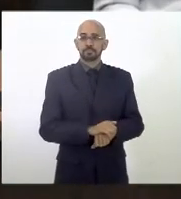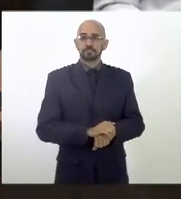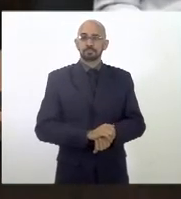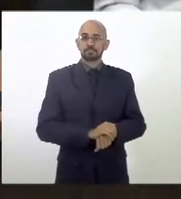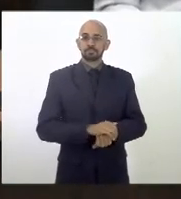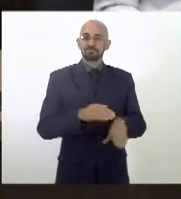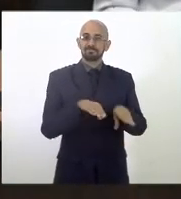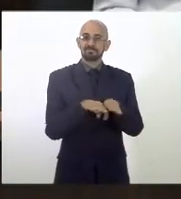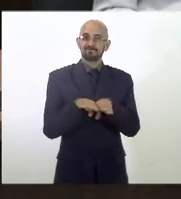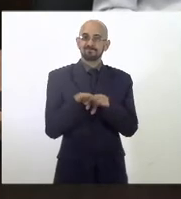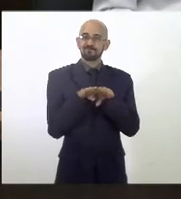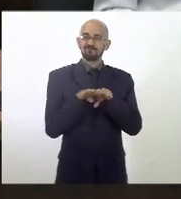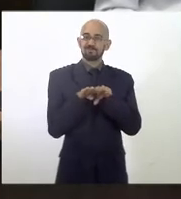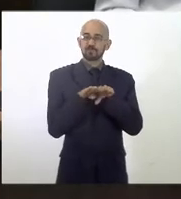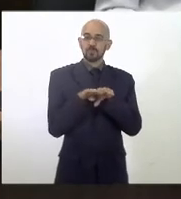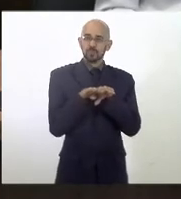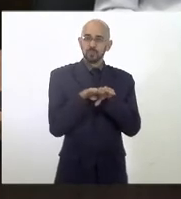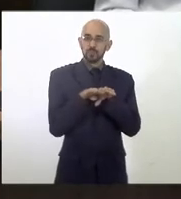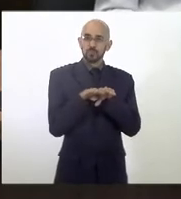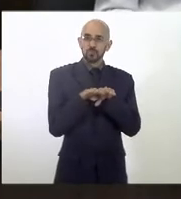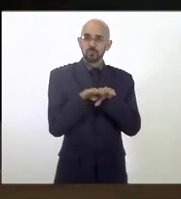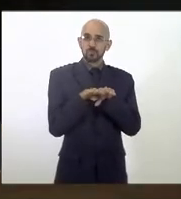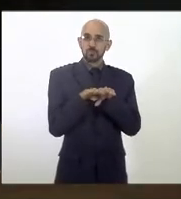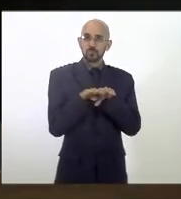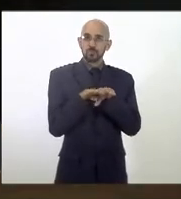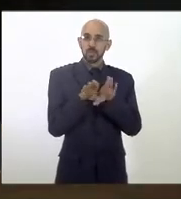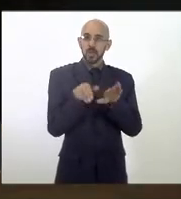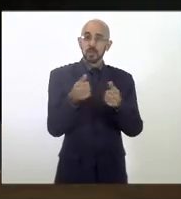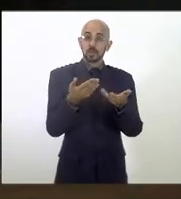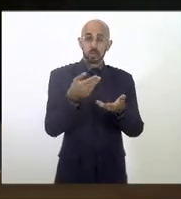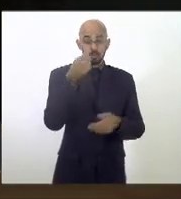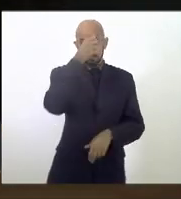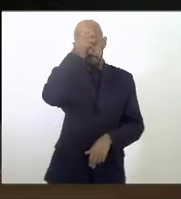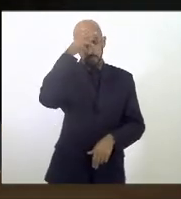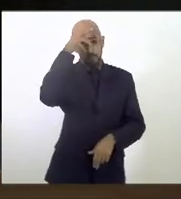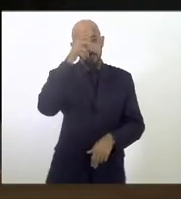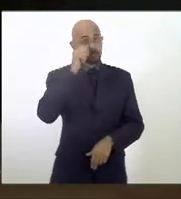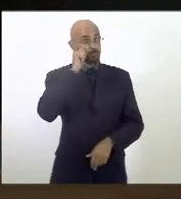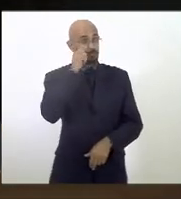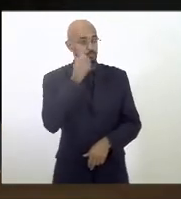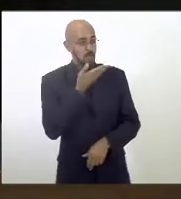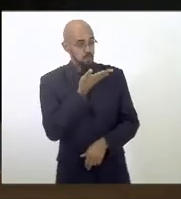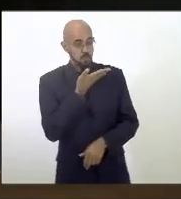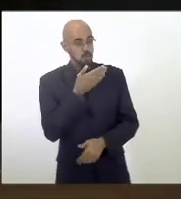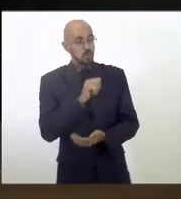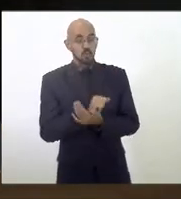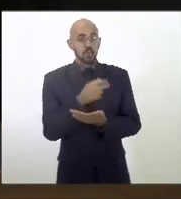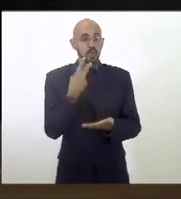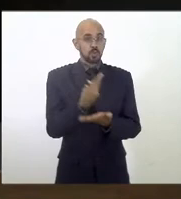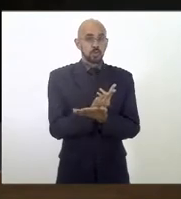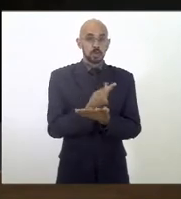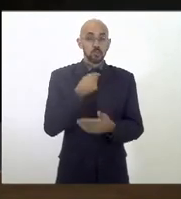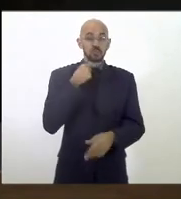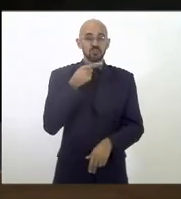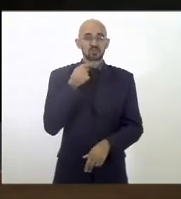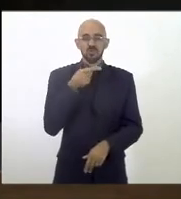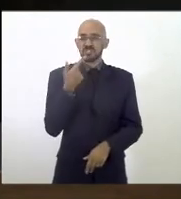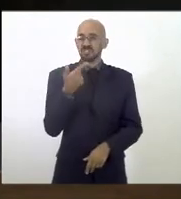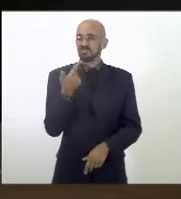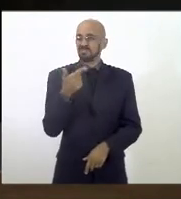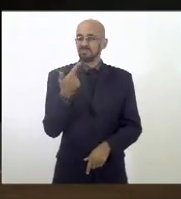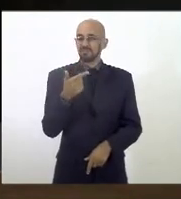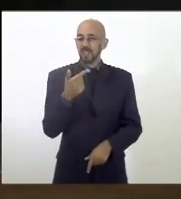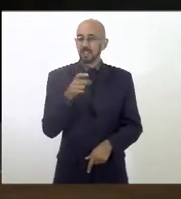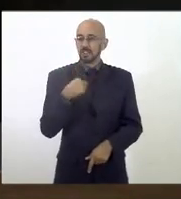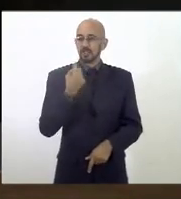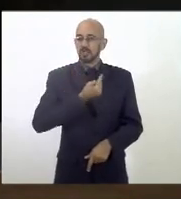mais igual. E aí, prefeito Eduardo, não tenha dúvida que a gente aqui,